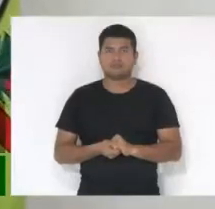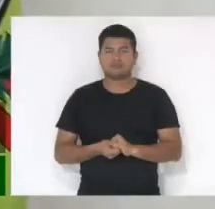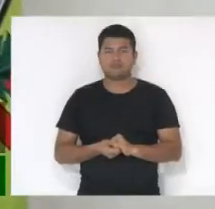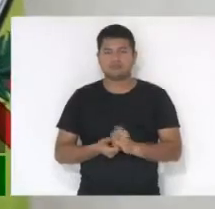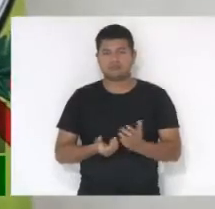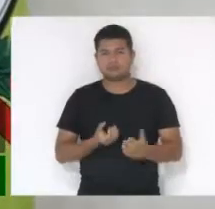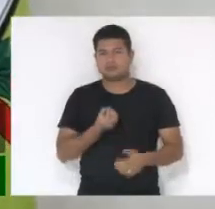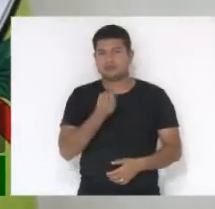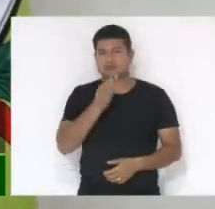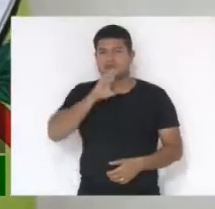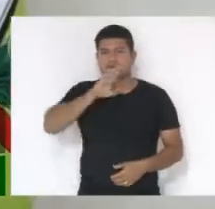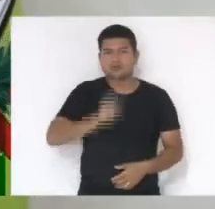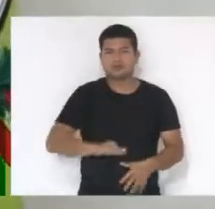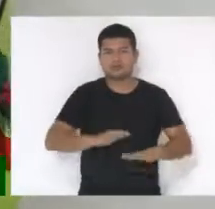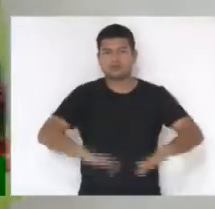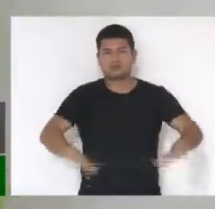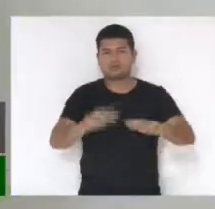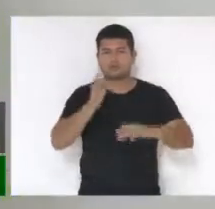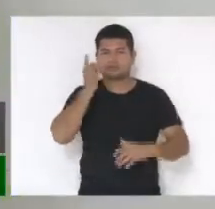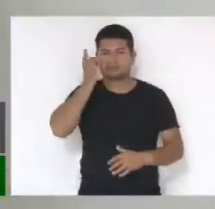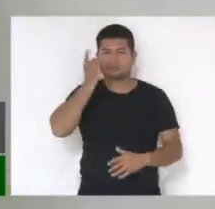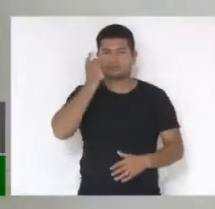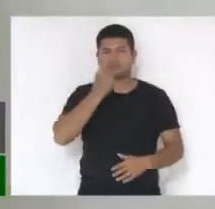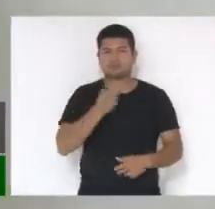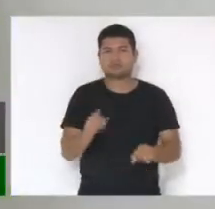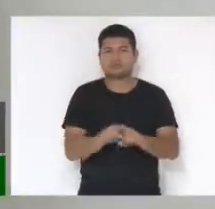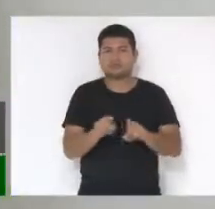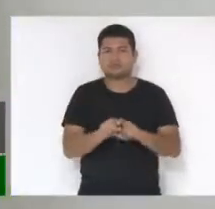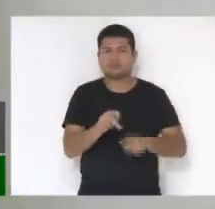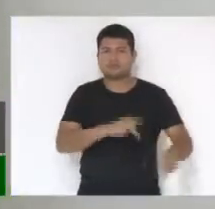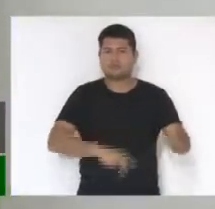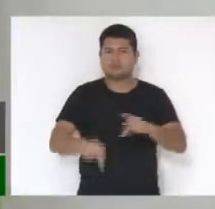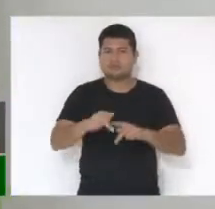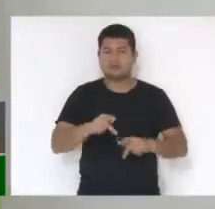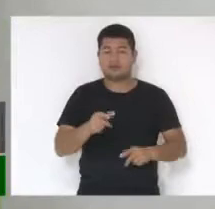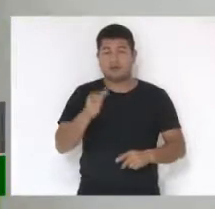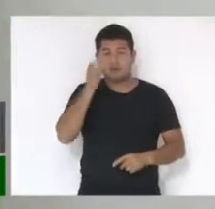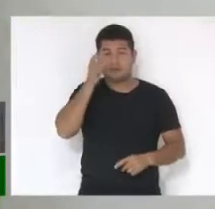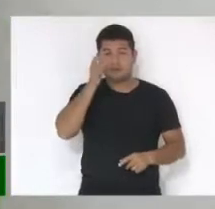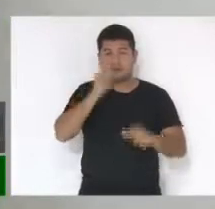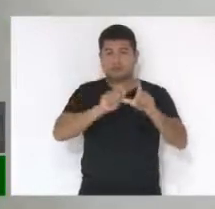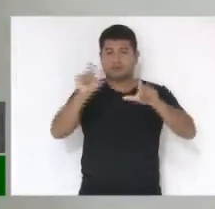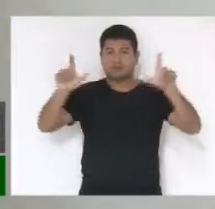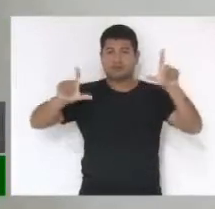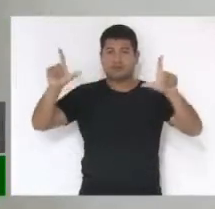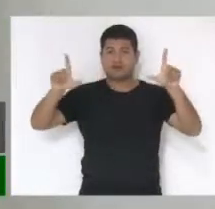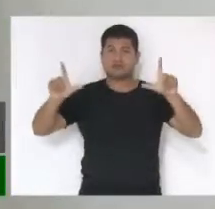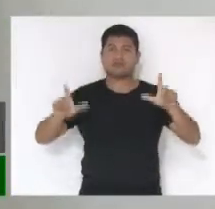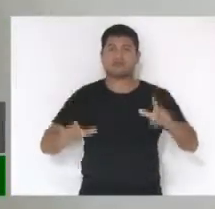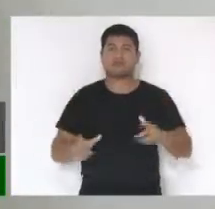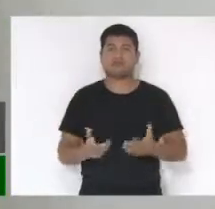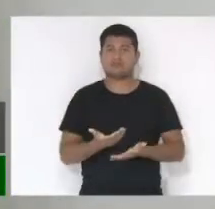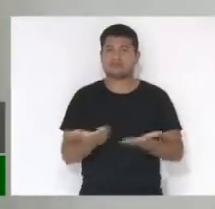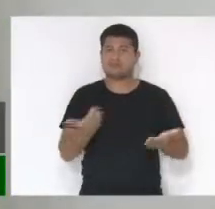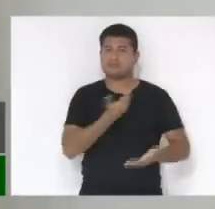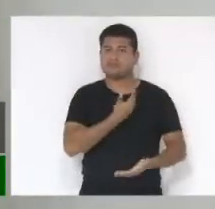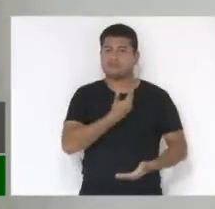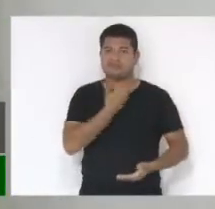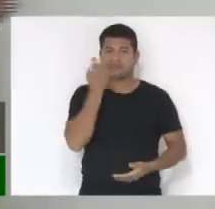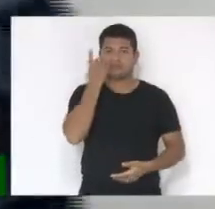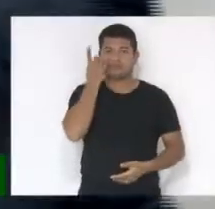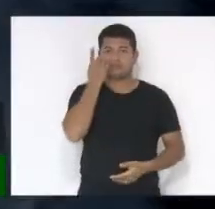Muito boa tarde, senhoras e senhores deputados, público presente, quem nos acompanha pela TV UAU. Amigos deputados, venho